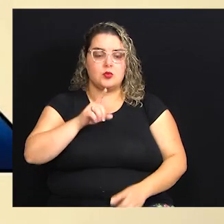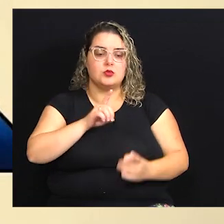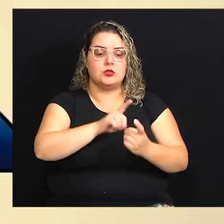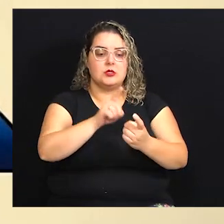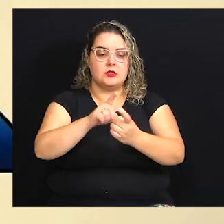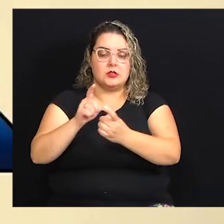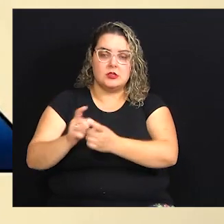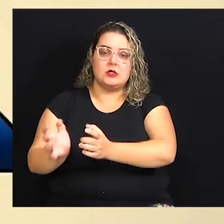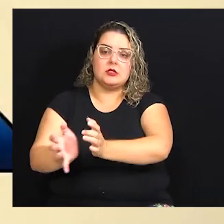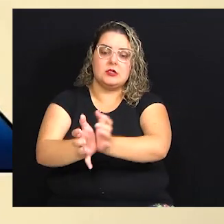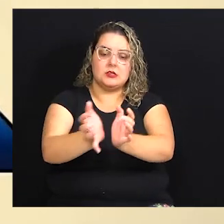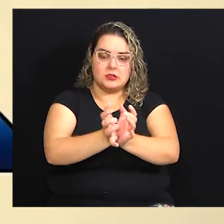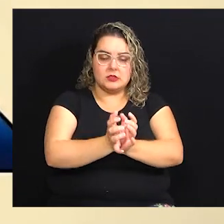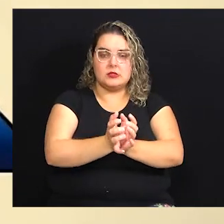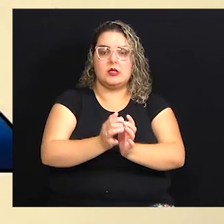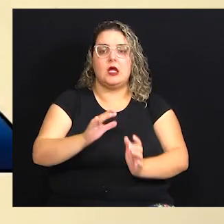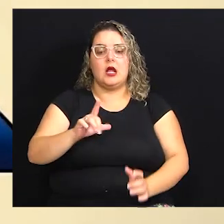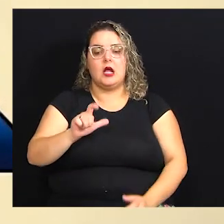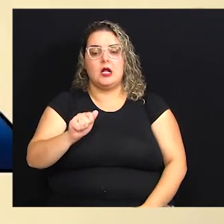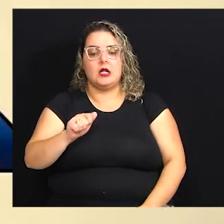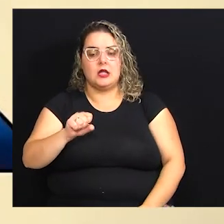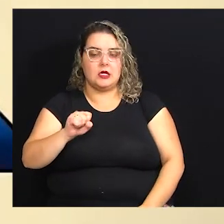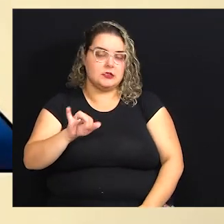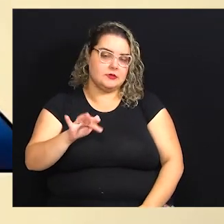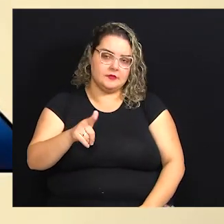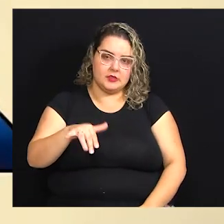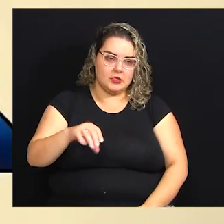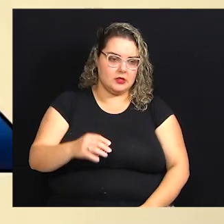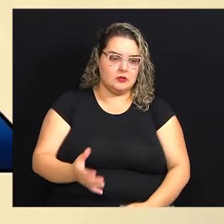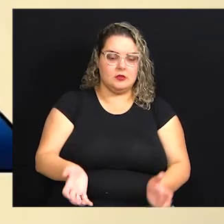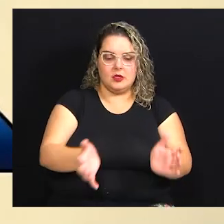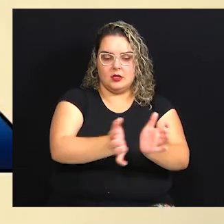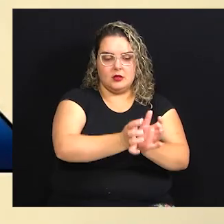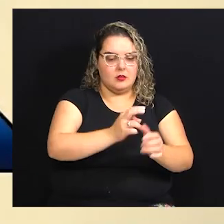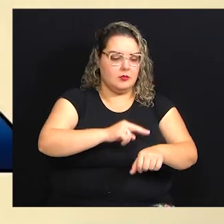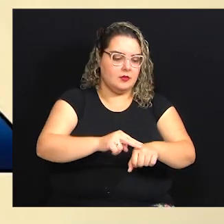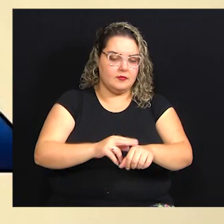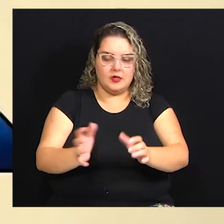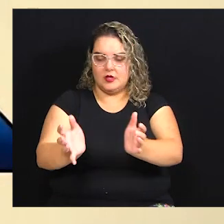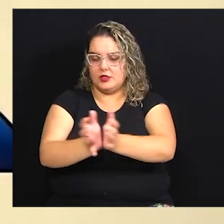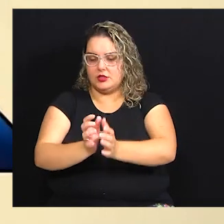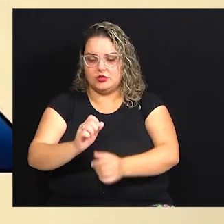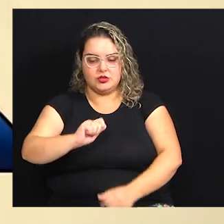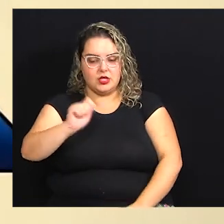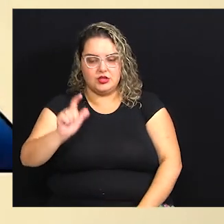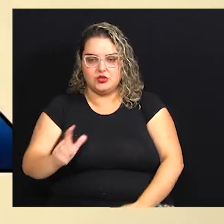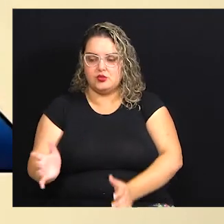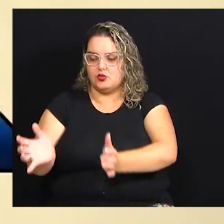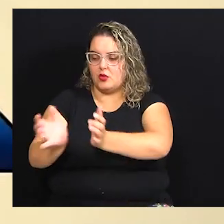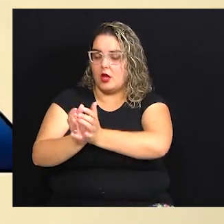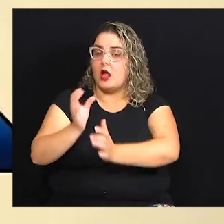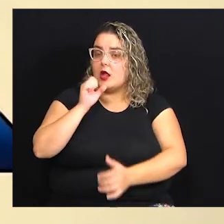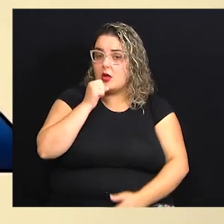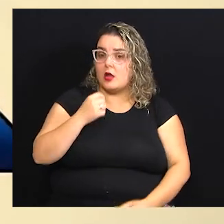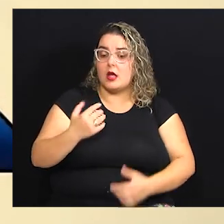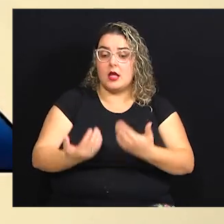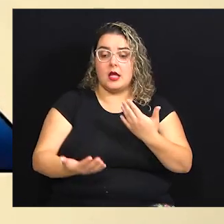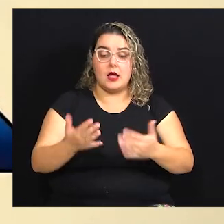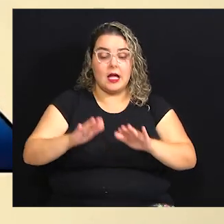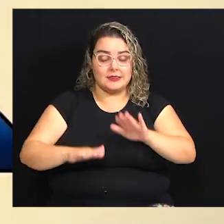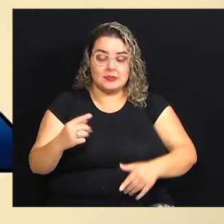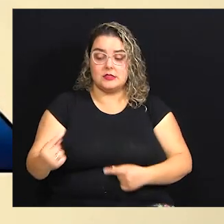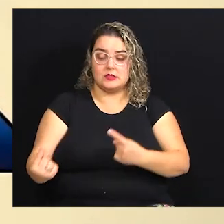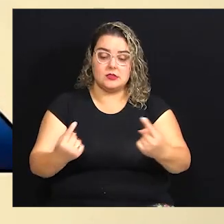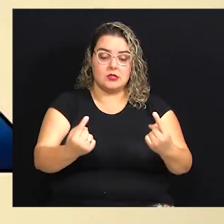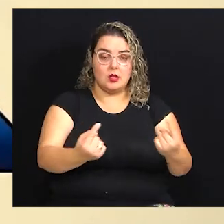atendimento das equipes que são classificadas na maioria por cores, a equipe verde, a vermelha, a azul, a laranja, às vezes só tem um médico para cada uma, porque